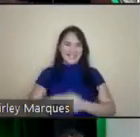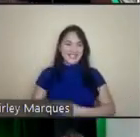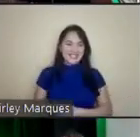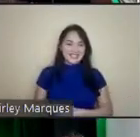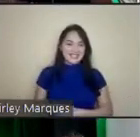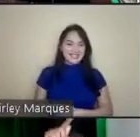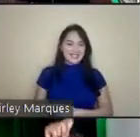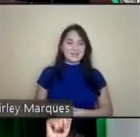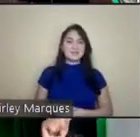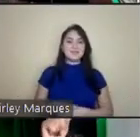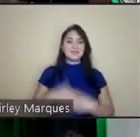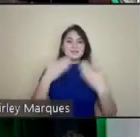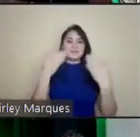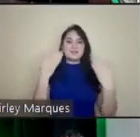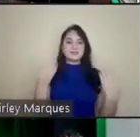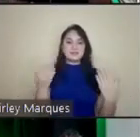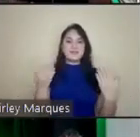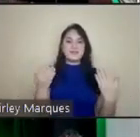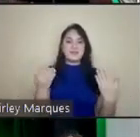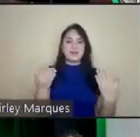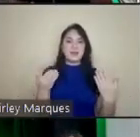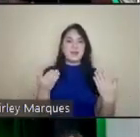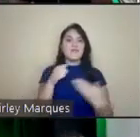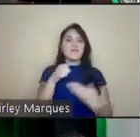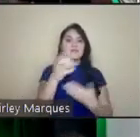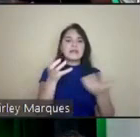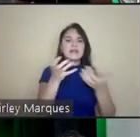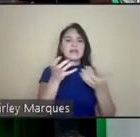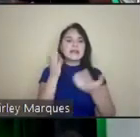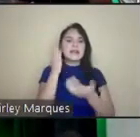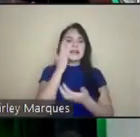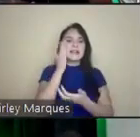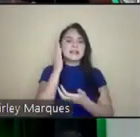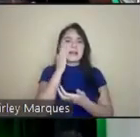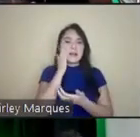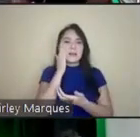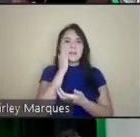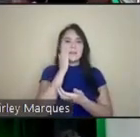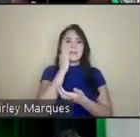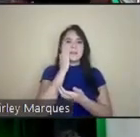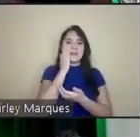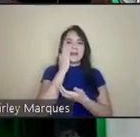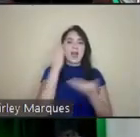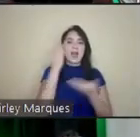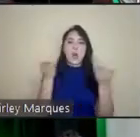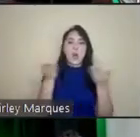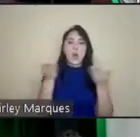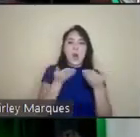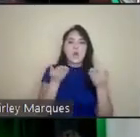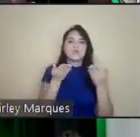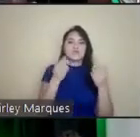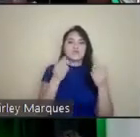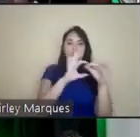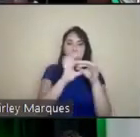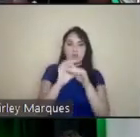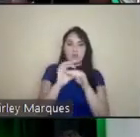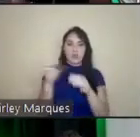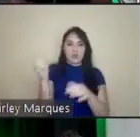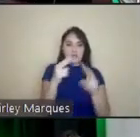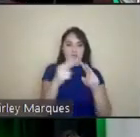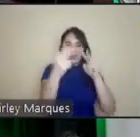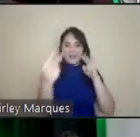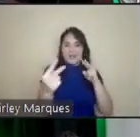Não. Ô, Mavi, você me pega, você queria saber como é que. Dessas questões, desse novo tempo da virtualidade. Então, a Flica,